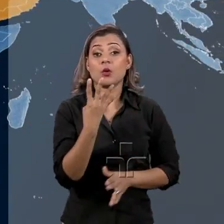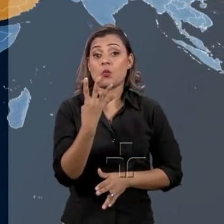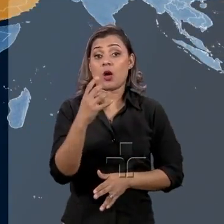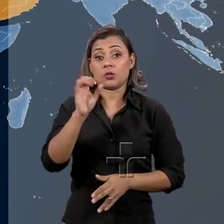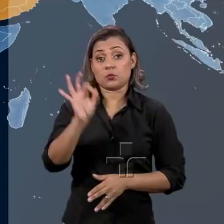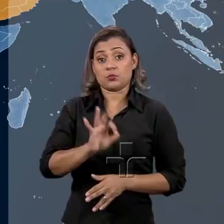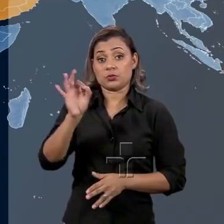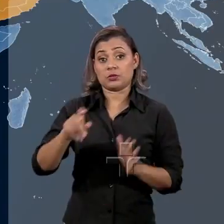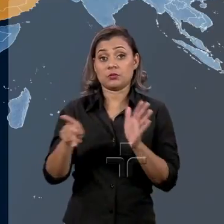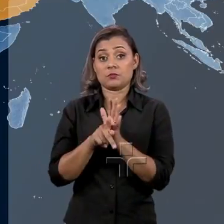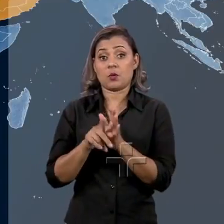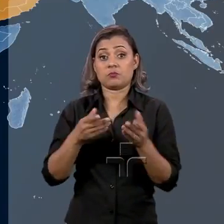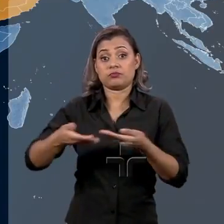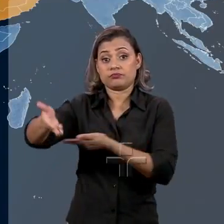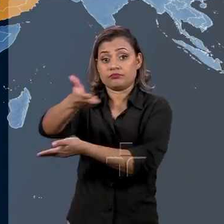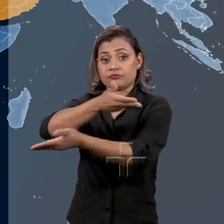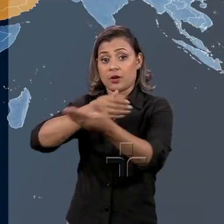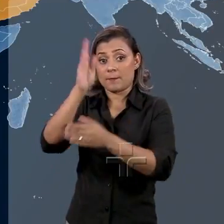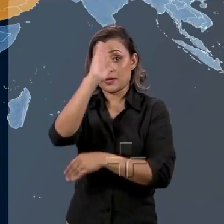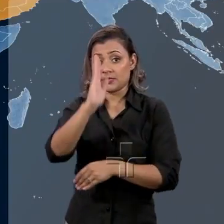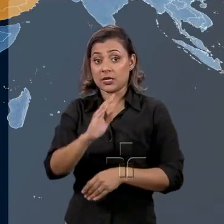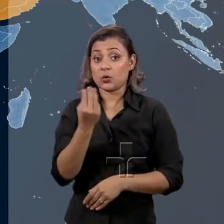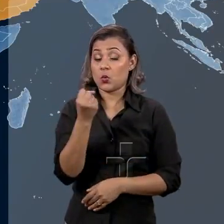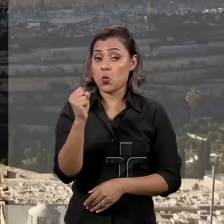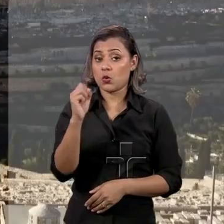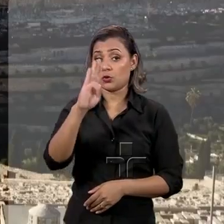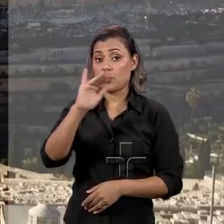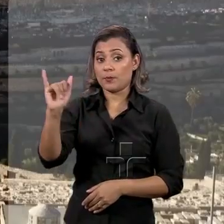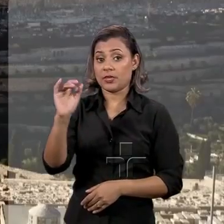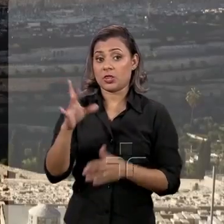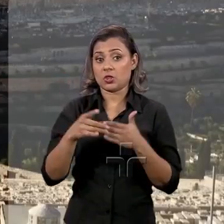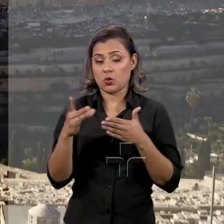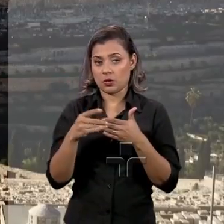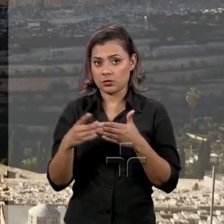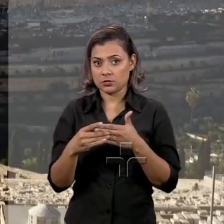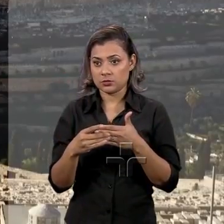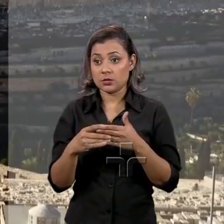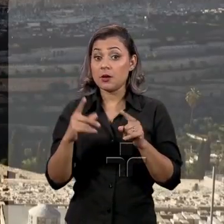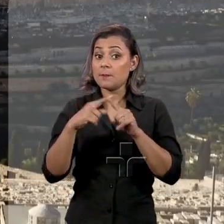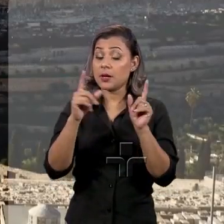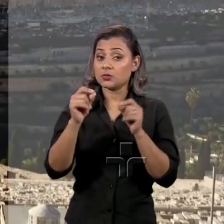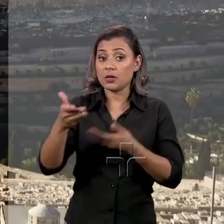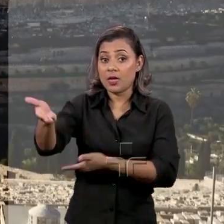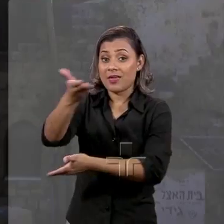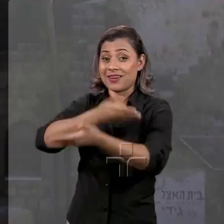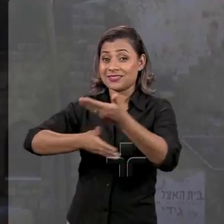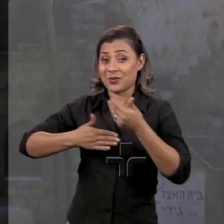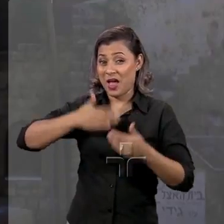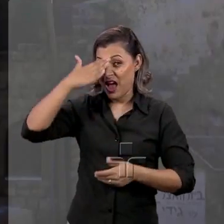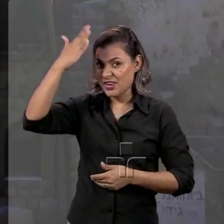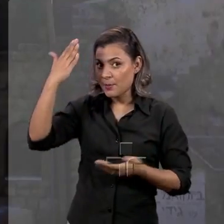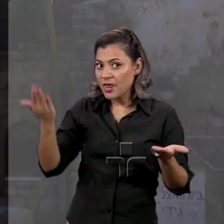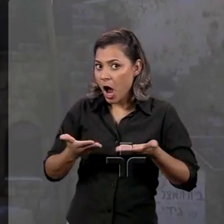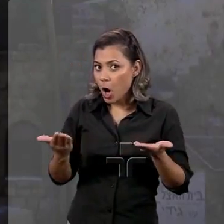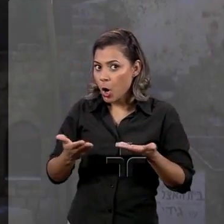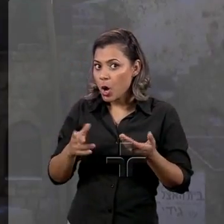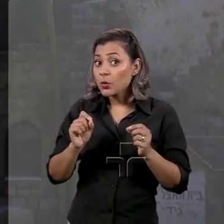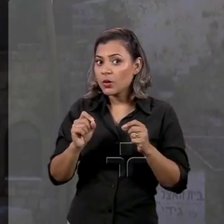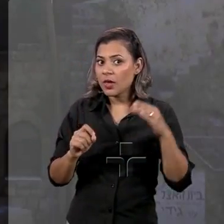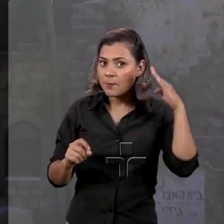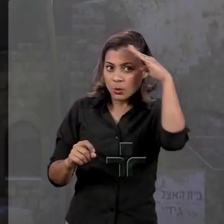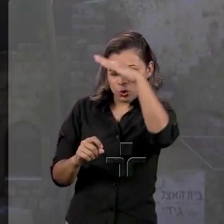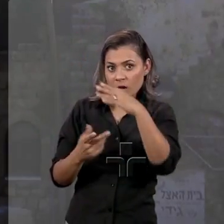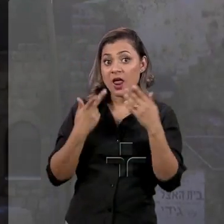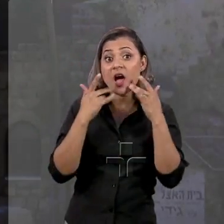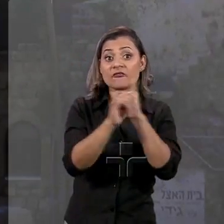totais brasileiras, cerca de 8 bilhões de dólares. No entanto, a relação com os países árabes se estremeceu após o presidente